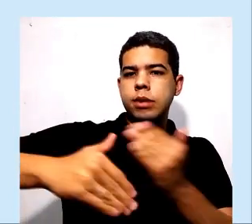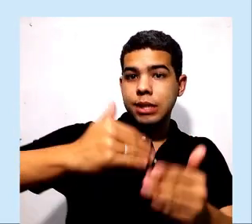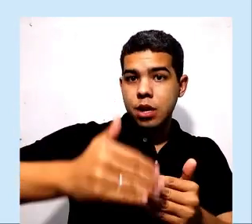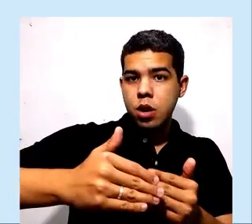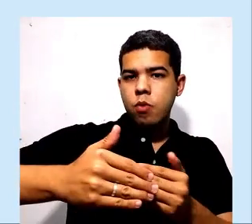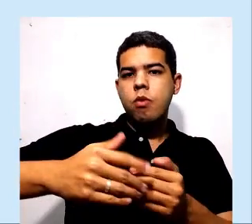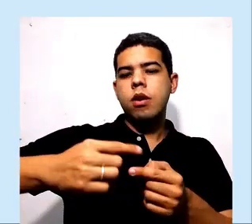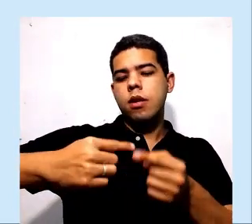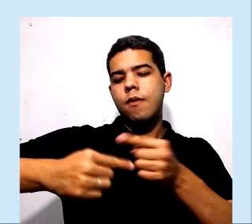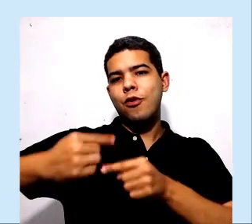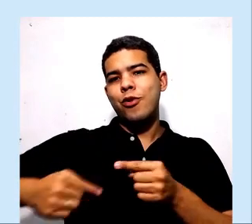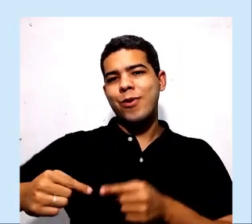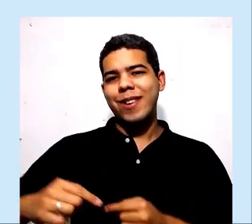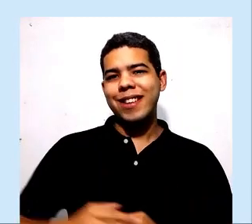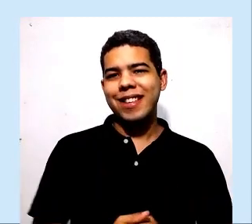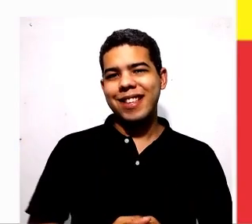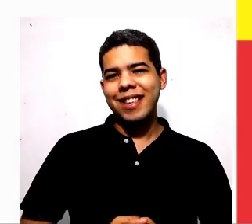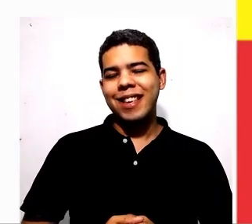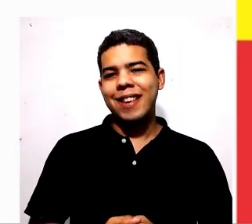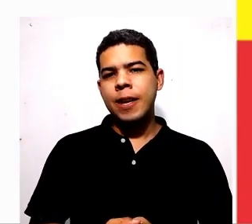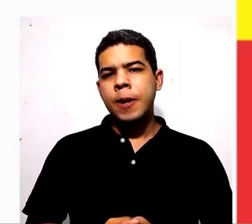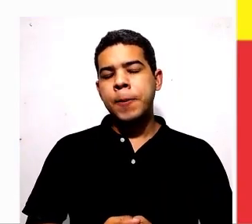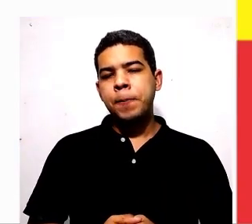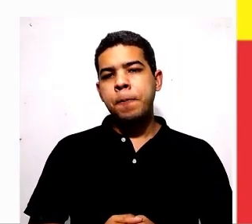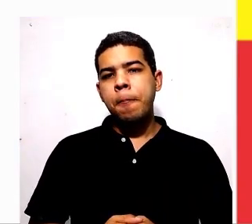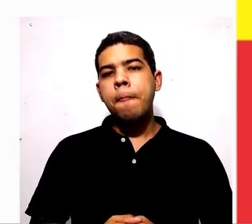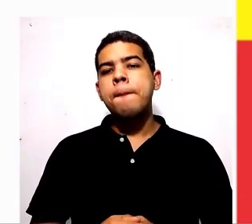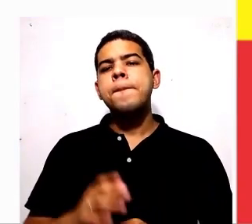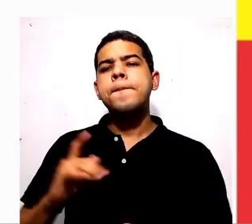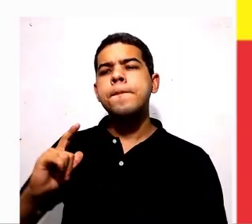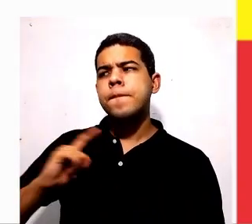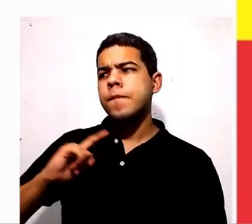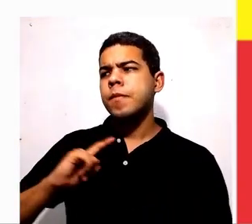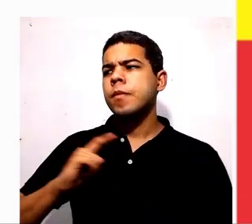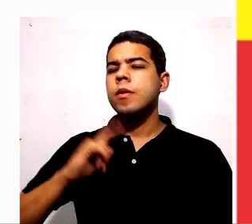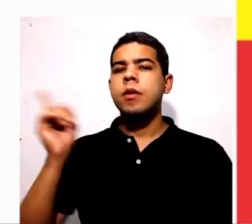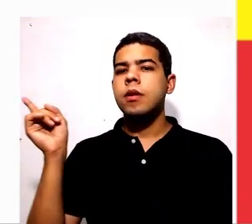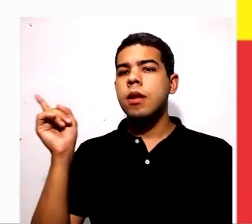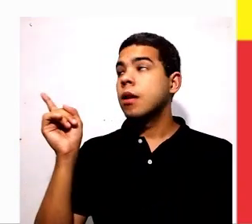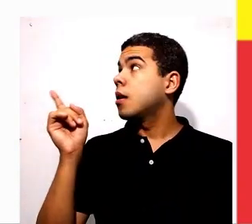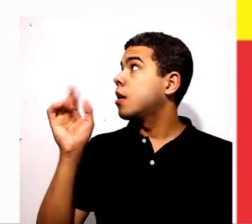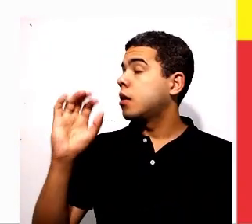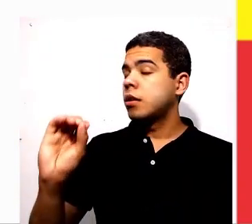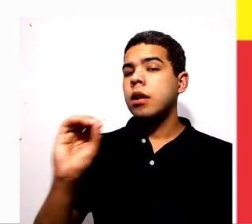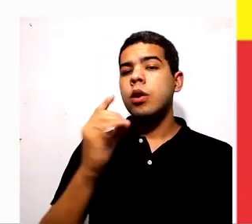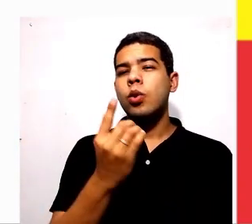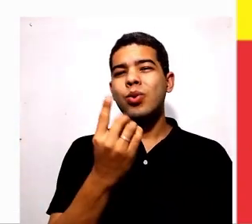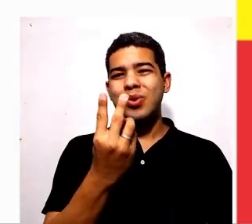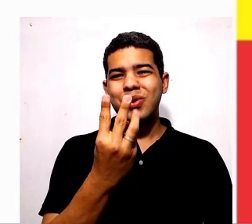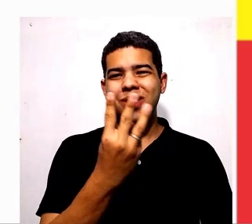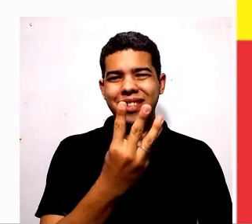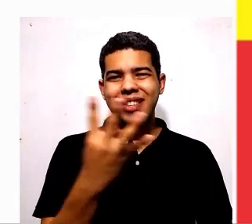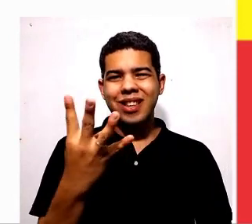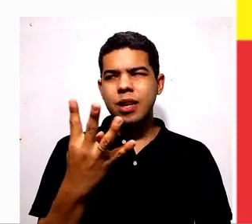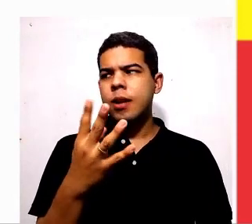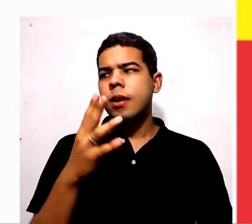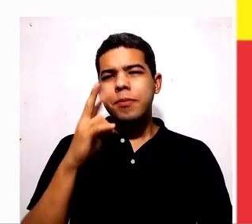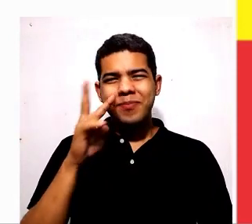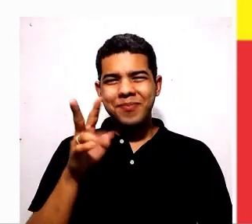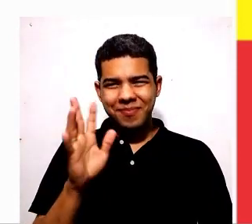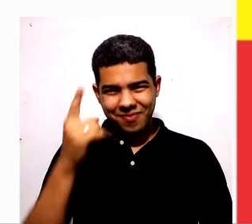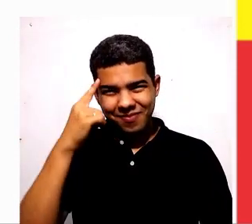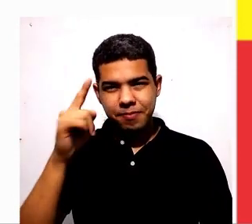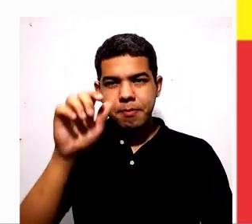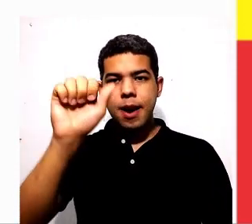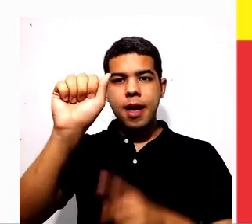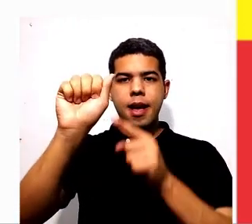recursiva. Beleza? Observe aí na tela que nós temos aí 0, 1, 2, 3, o que a gente viu, né? A letra A.